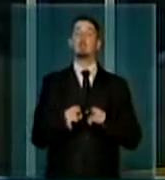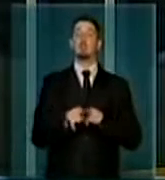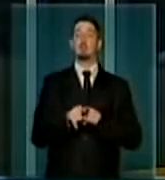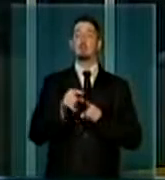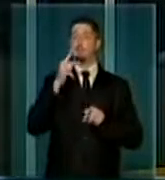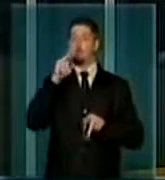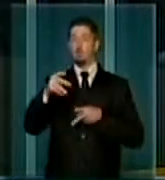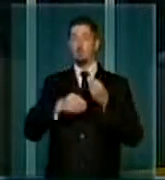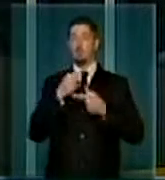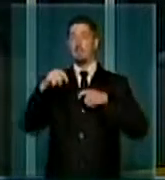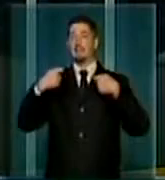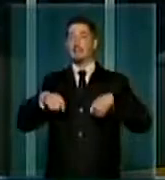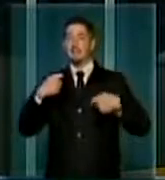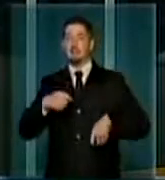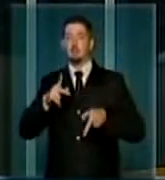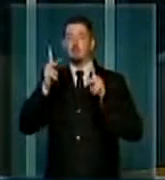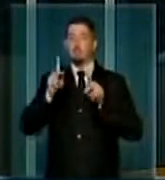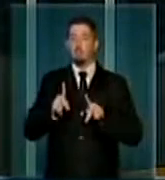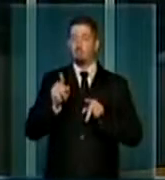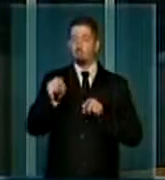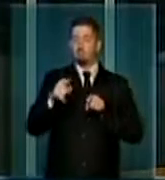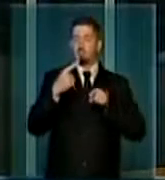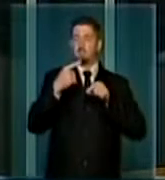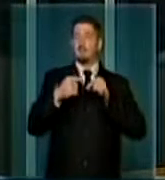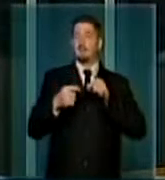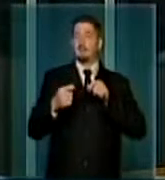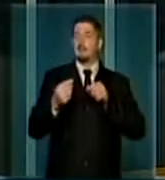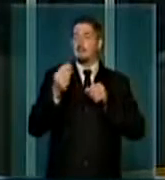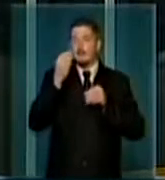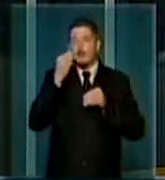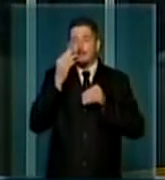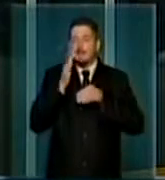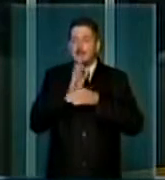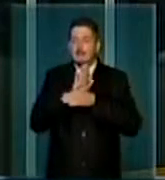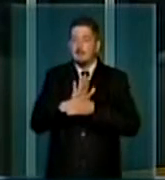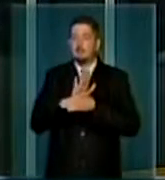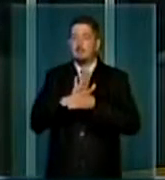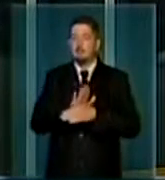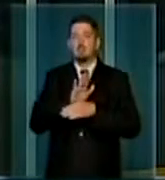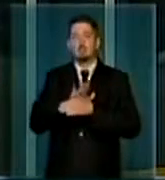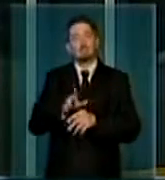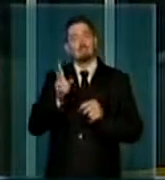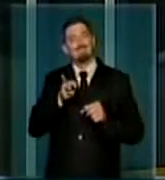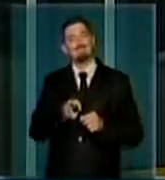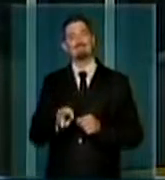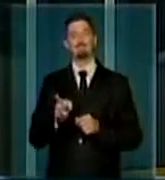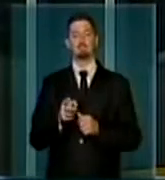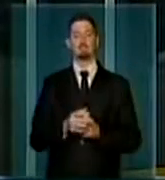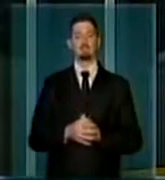correntes possíveis e buscando sempre ajudar Rondônia e...